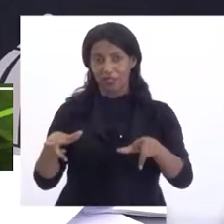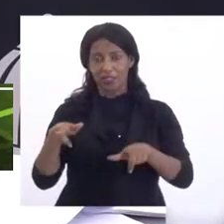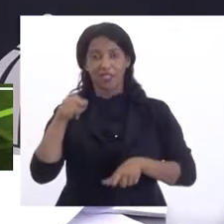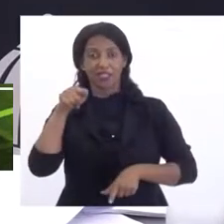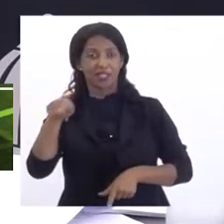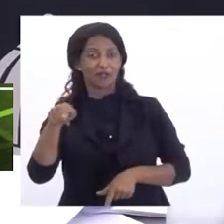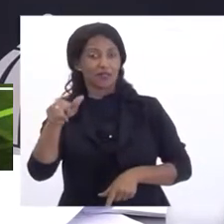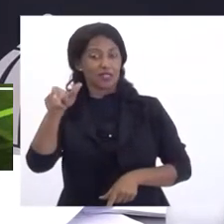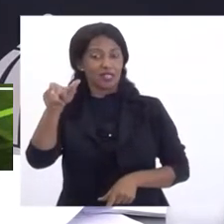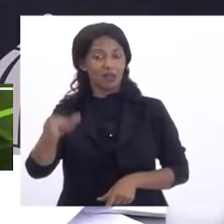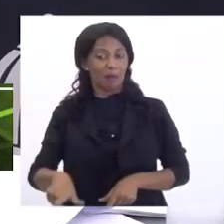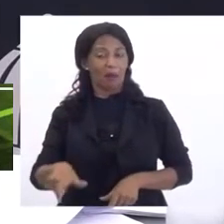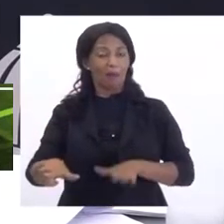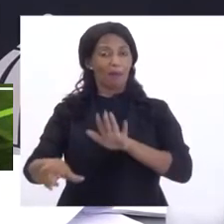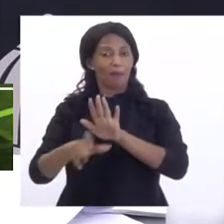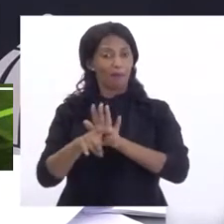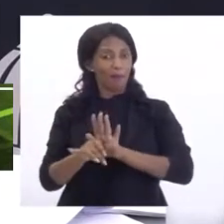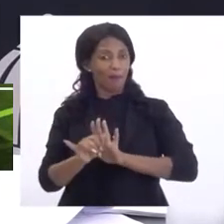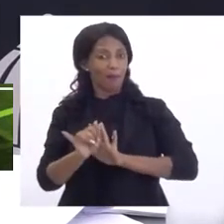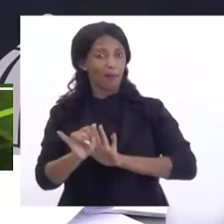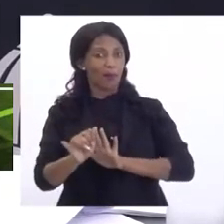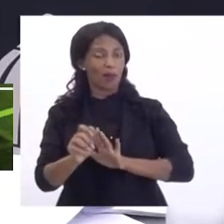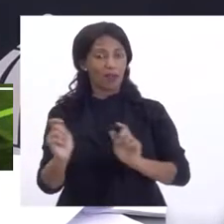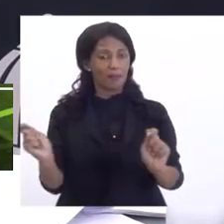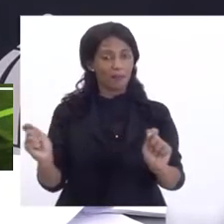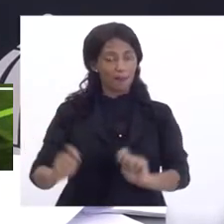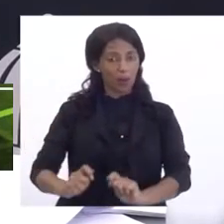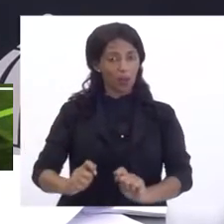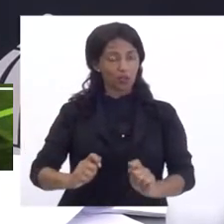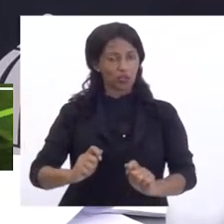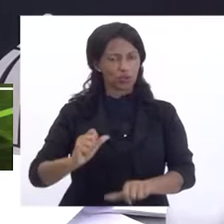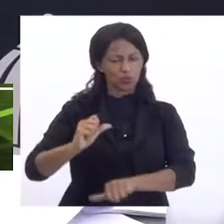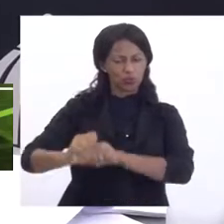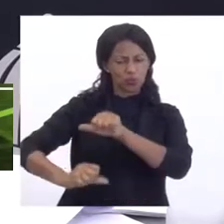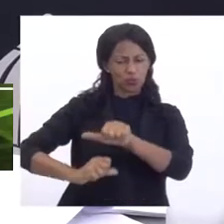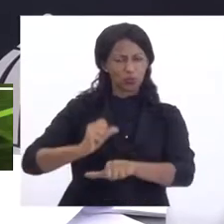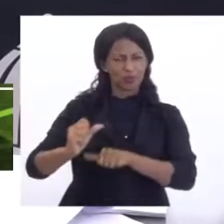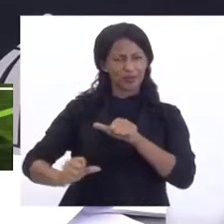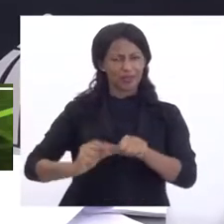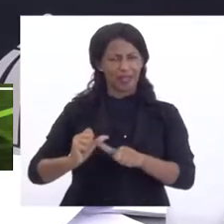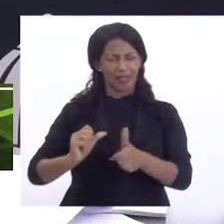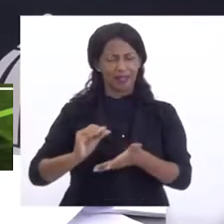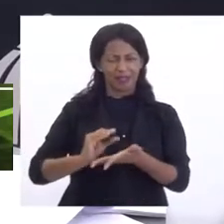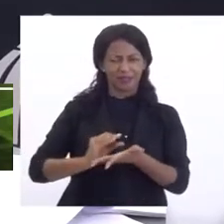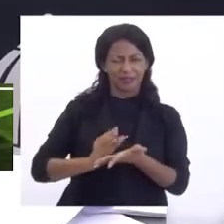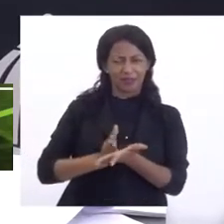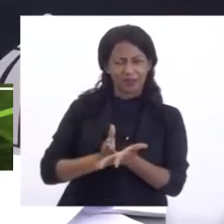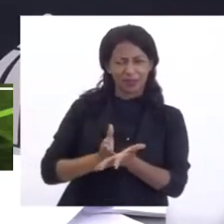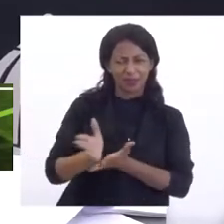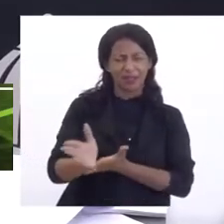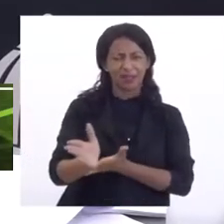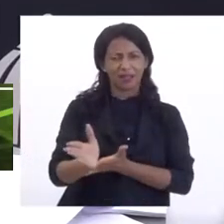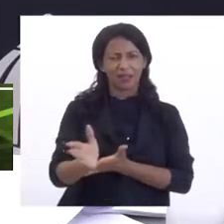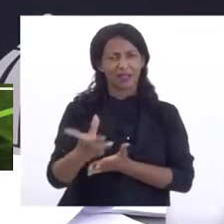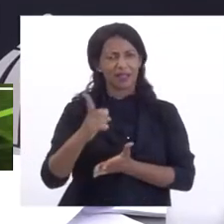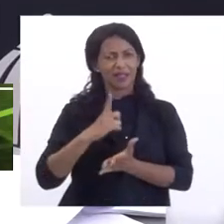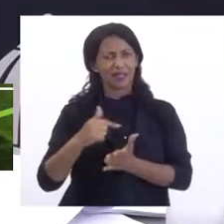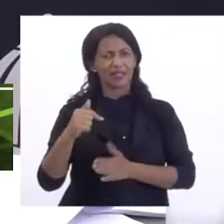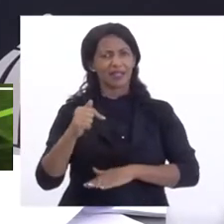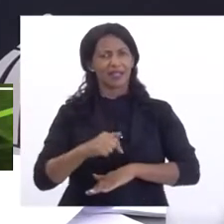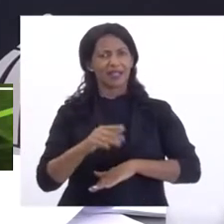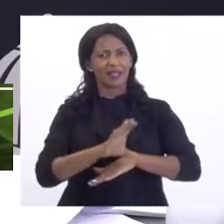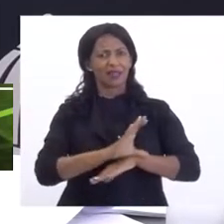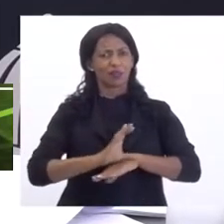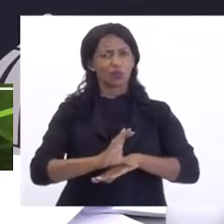lei ordinária, pode alterar a destinação do que está previsto na Constituição